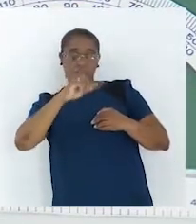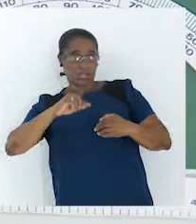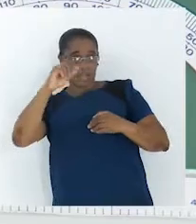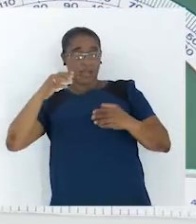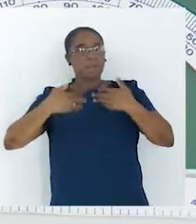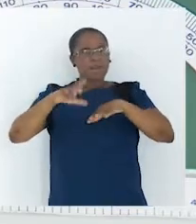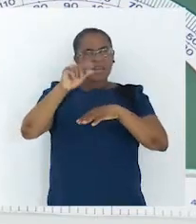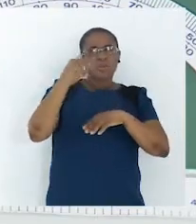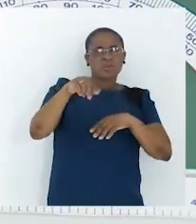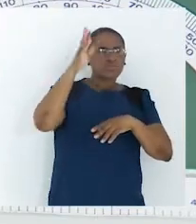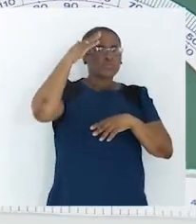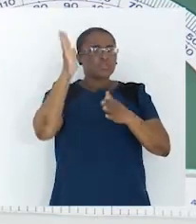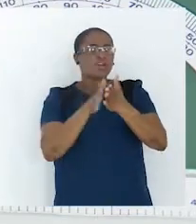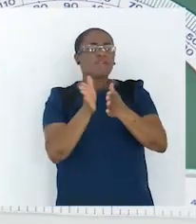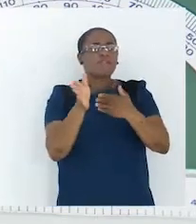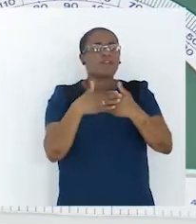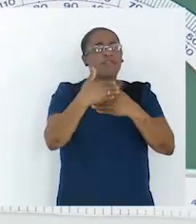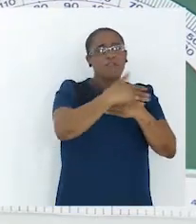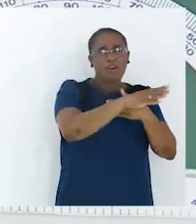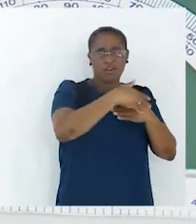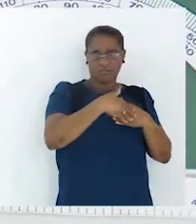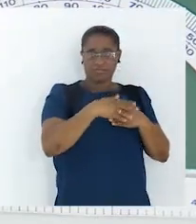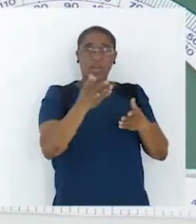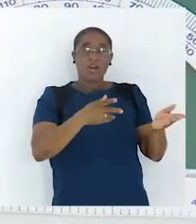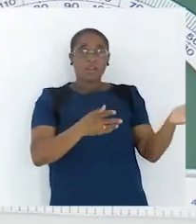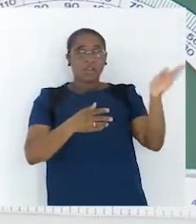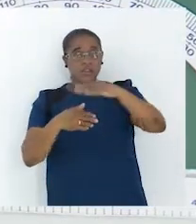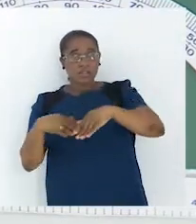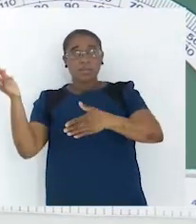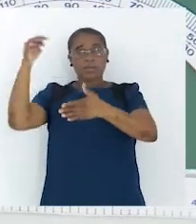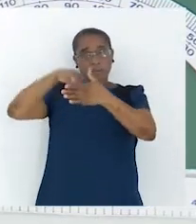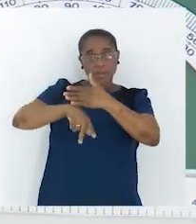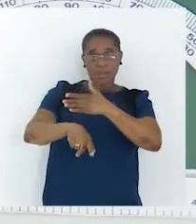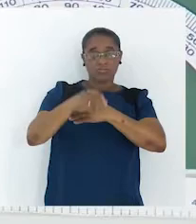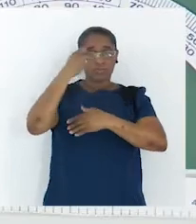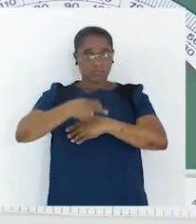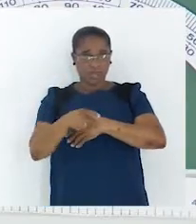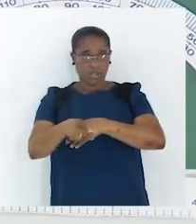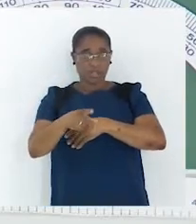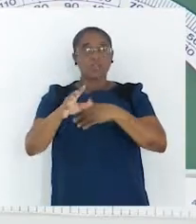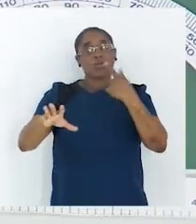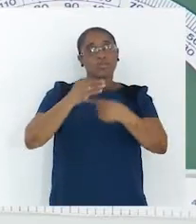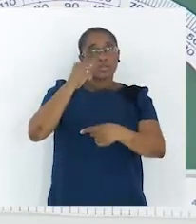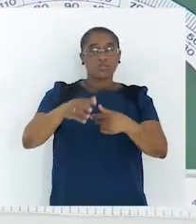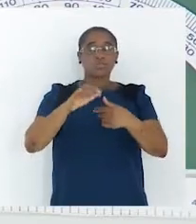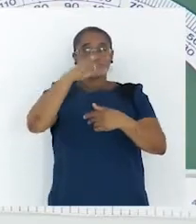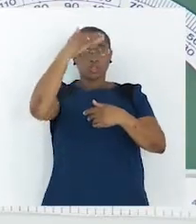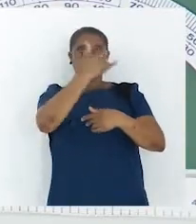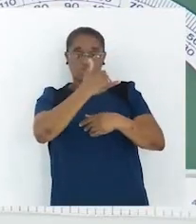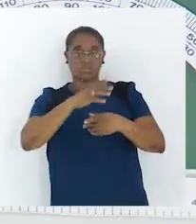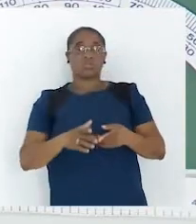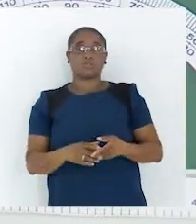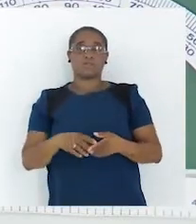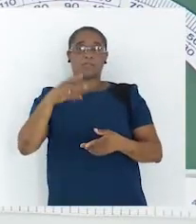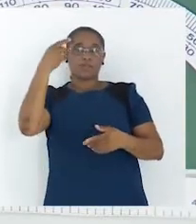fator está fora do radical vamos passar o presente para estar com a gente vai ganhar os comentadores eu entro que acreditar então vamos